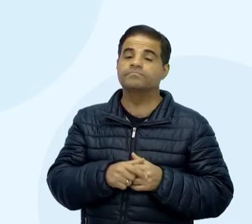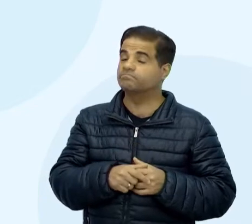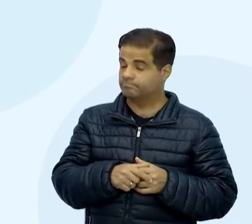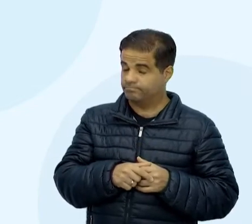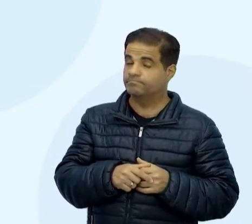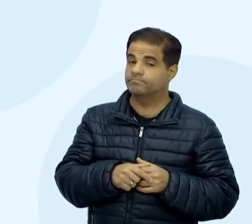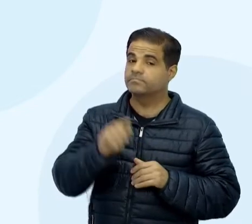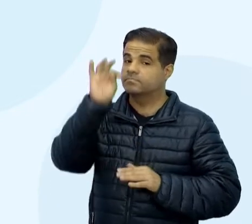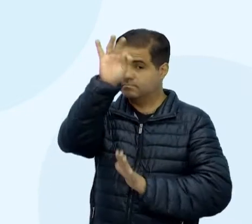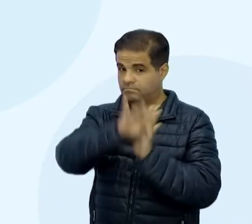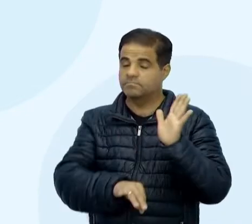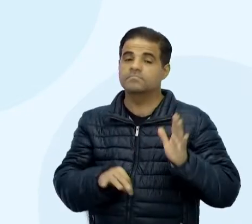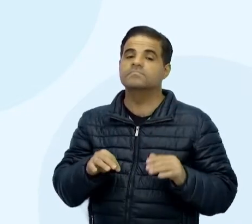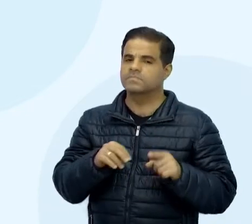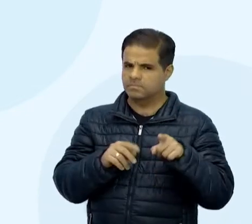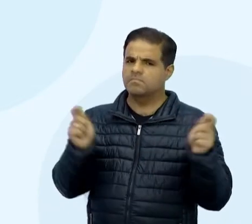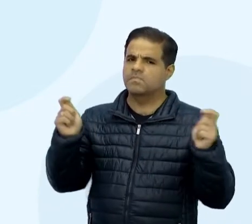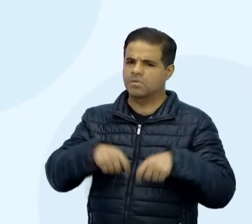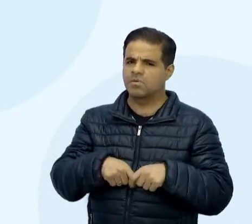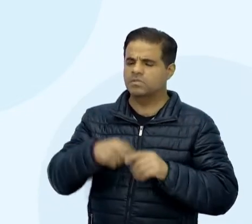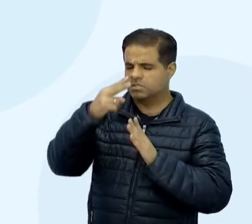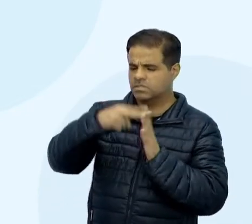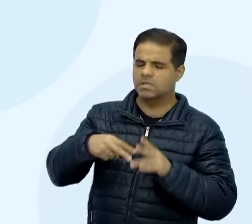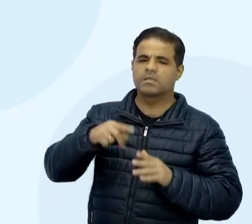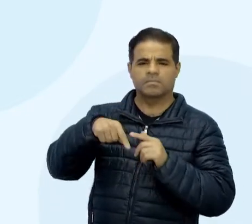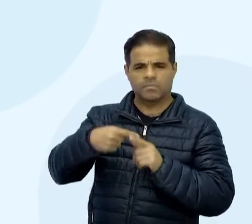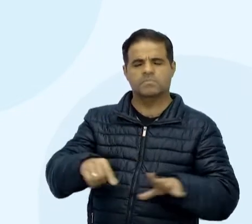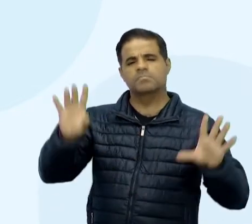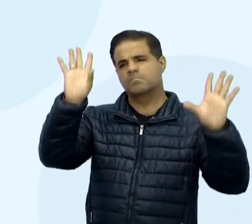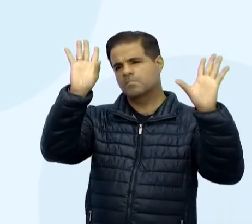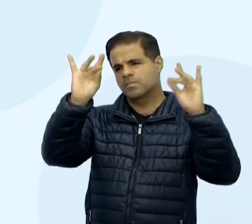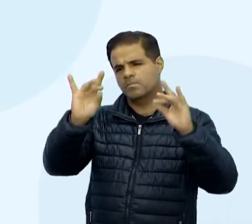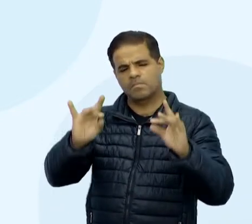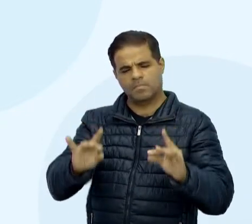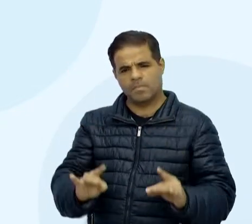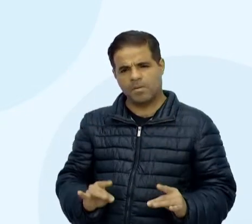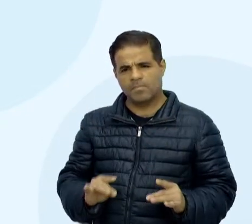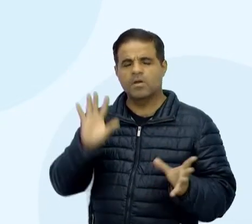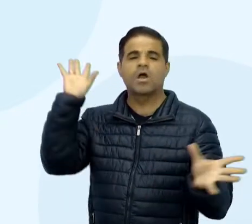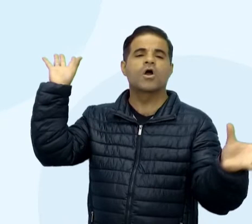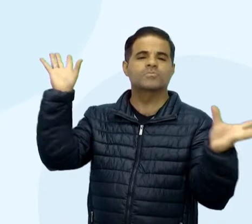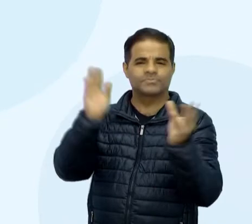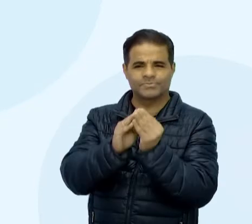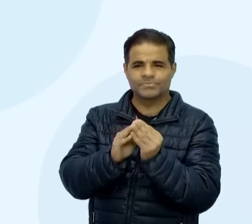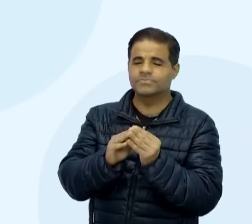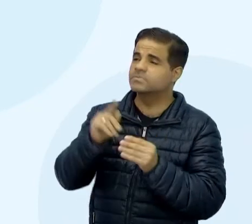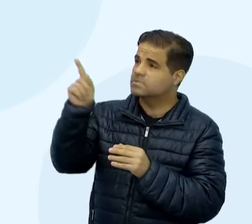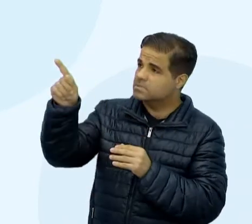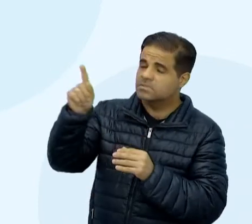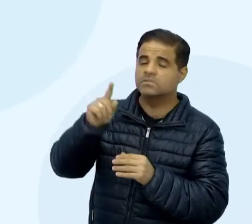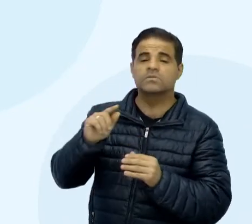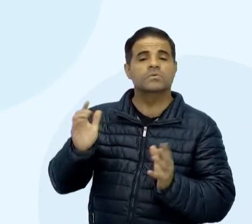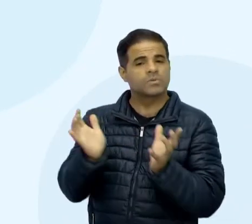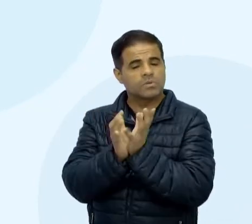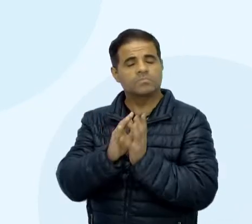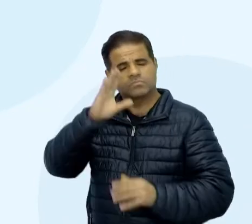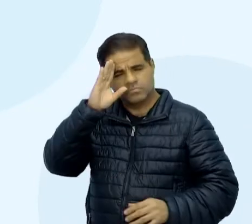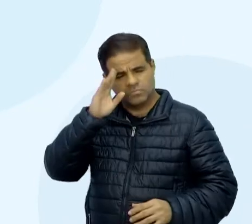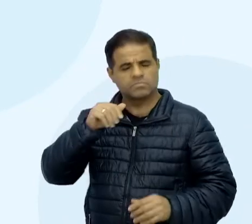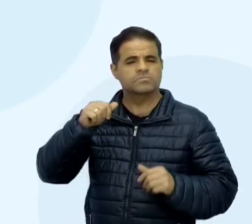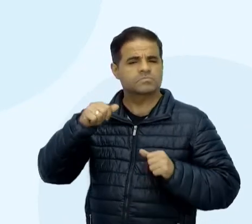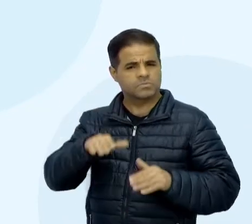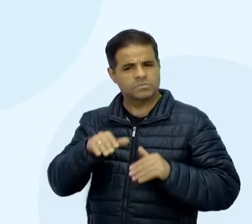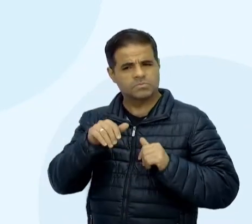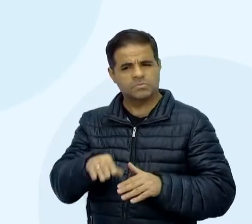aqui que esse texto vocês podem ler na íntegra depois, mas aqui em resumo, basicamente os soldados do Rio de